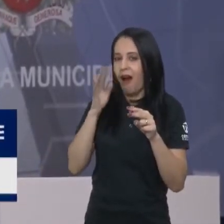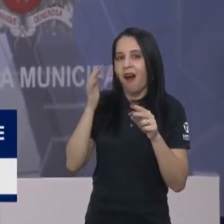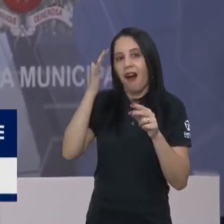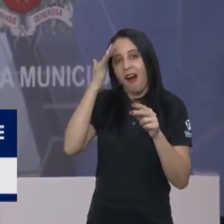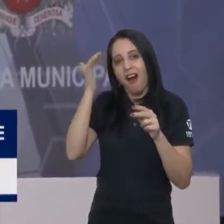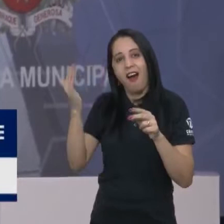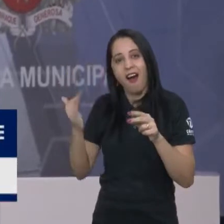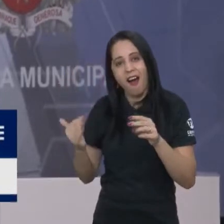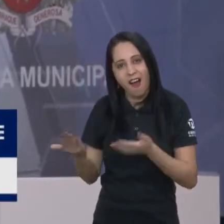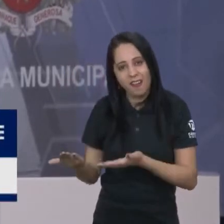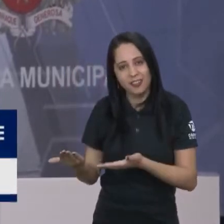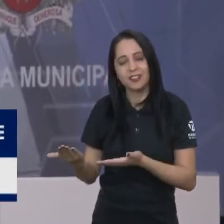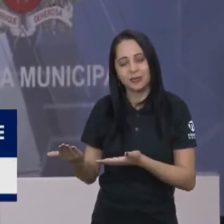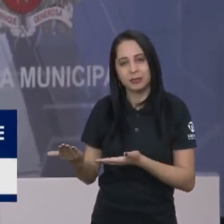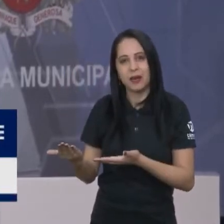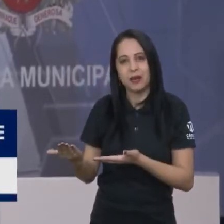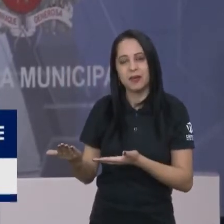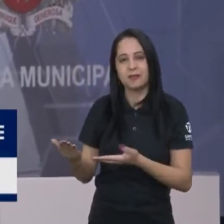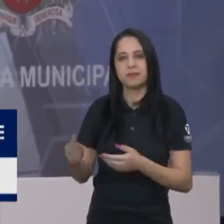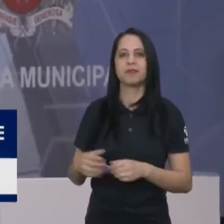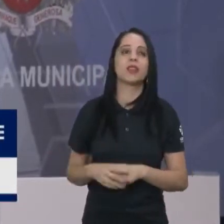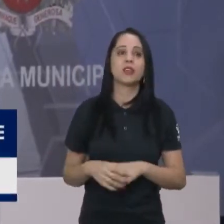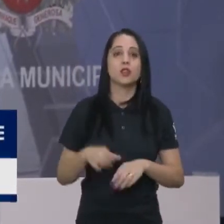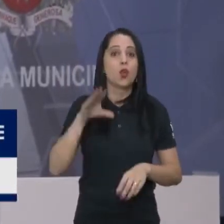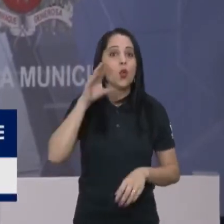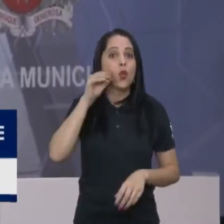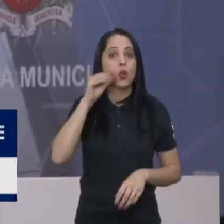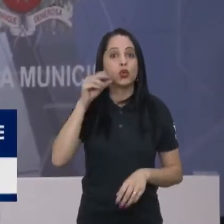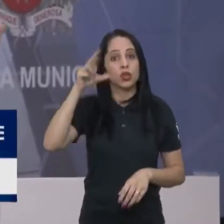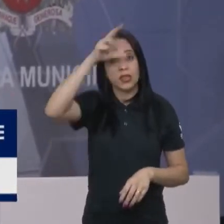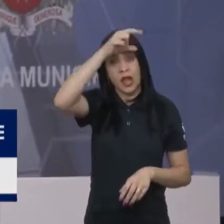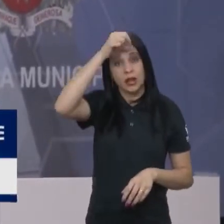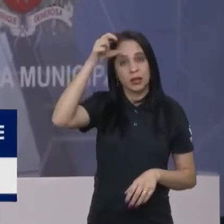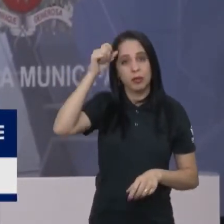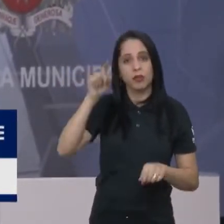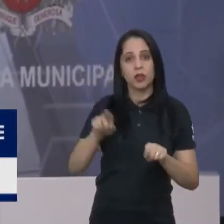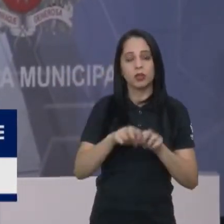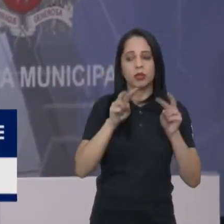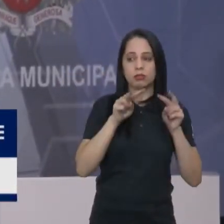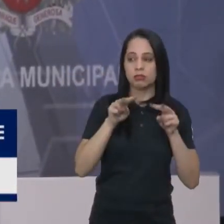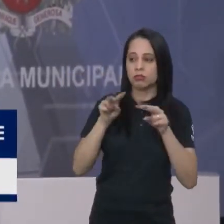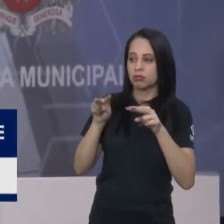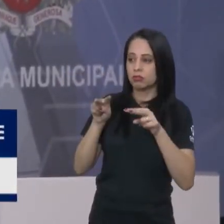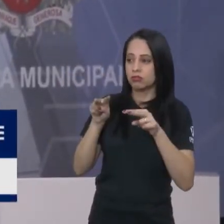da prefeitura tem essa admiração pelo Ricardo, da mesma forma que eu e todos os amigos